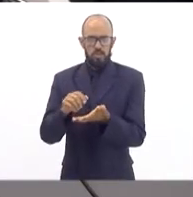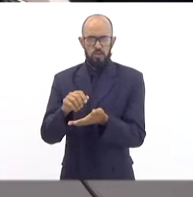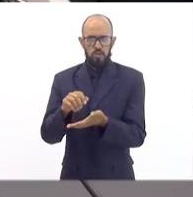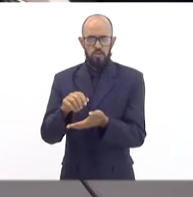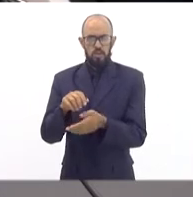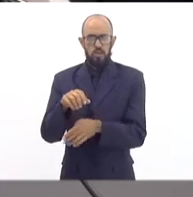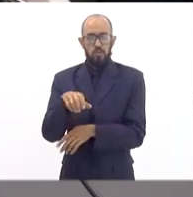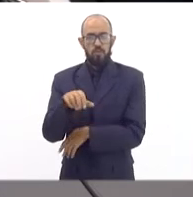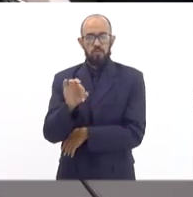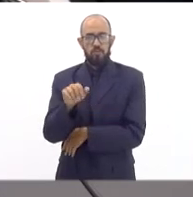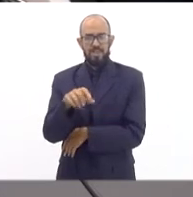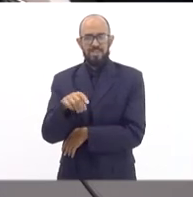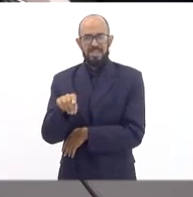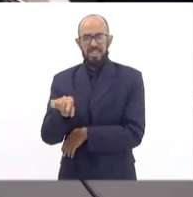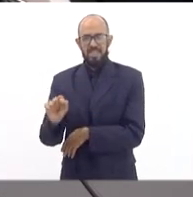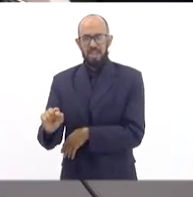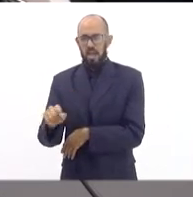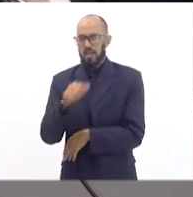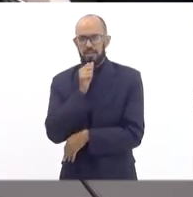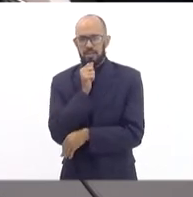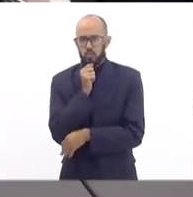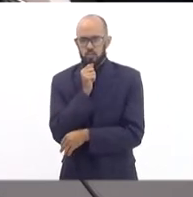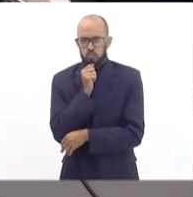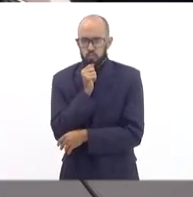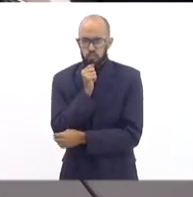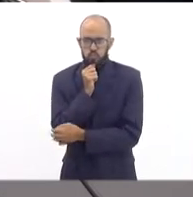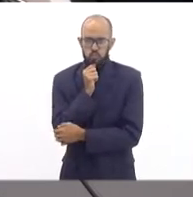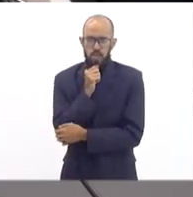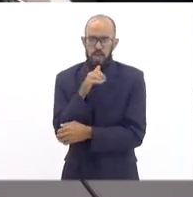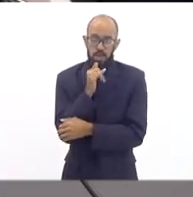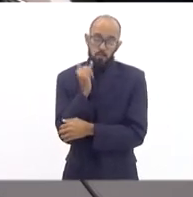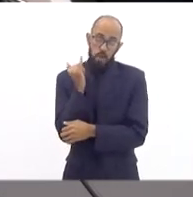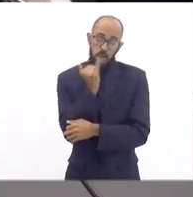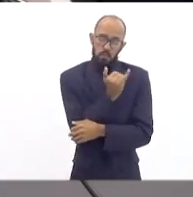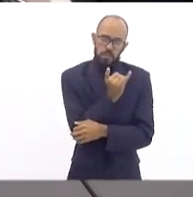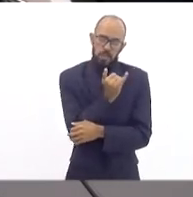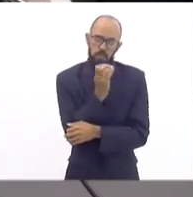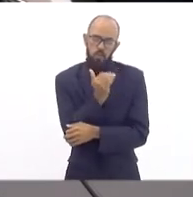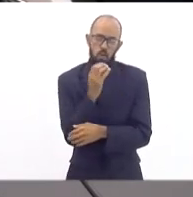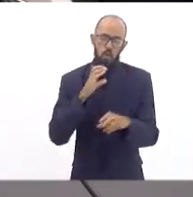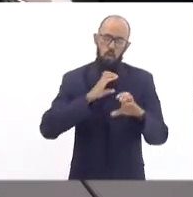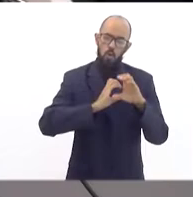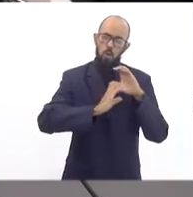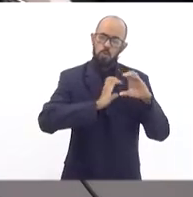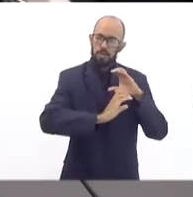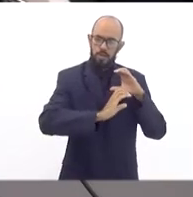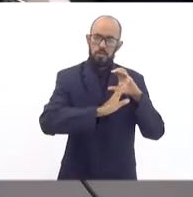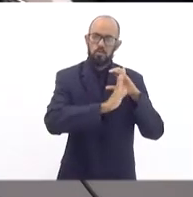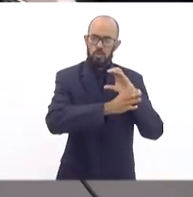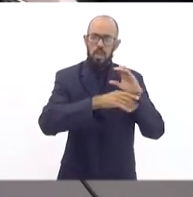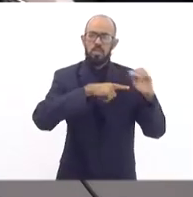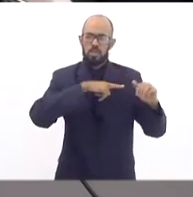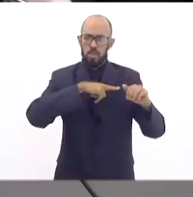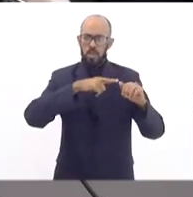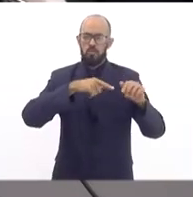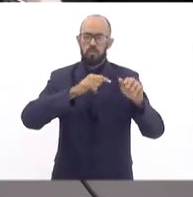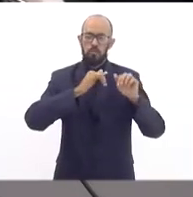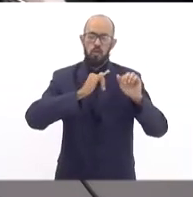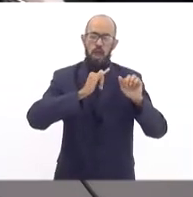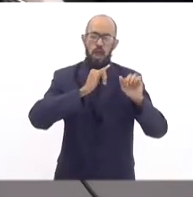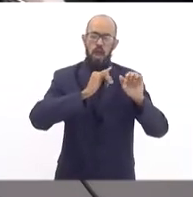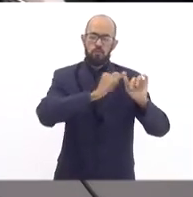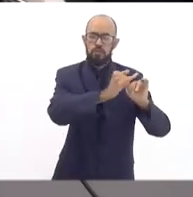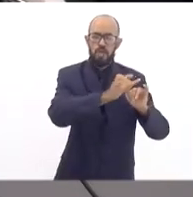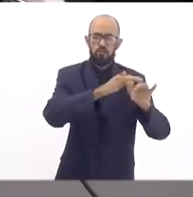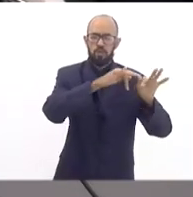sendo consultada, alertada, né, comunicada de que está chegando finalmente de um acordo e que vão ter